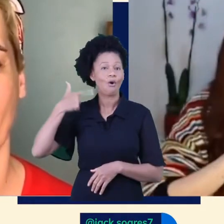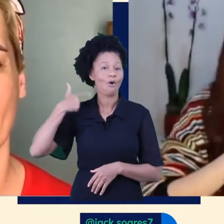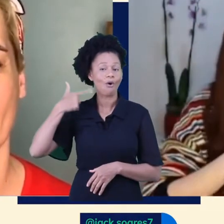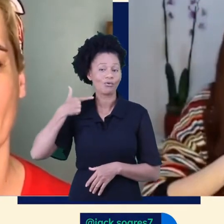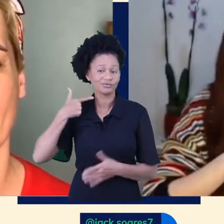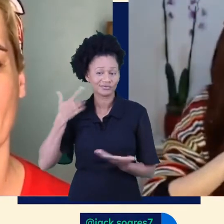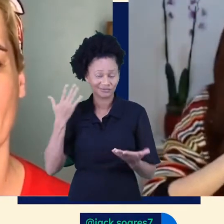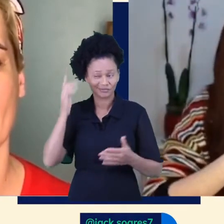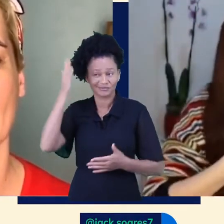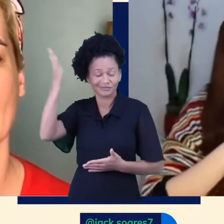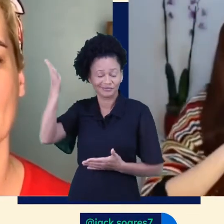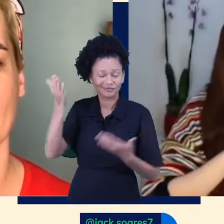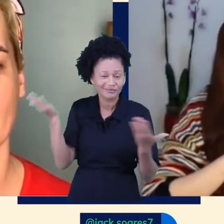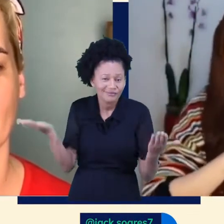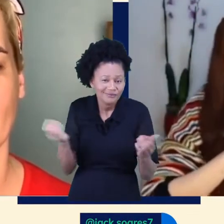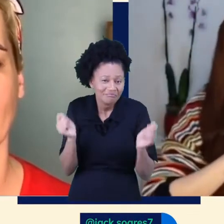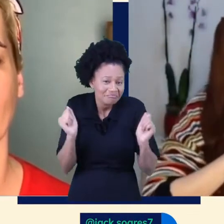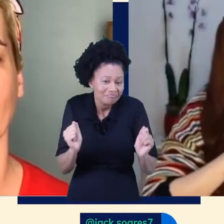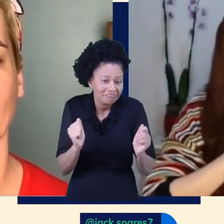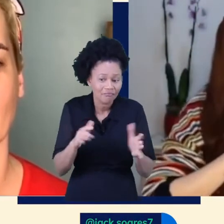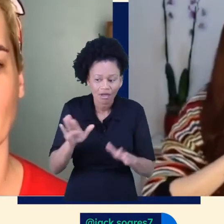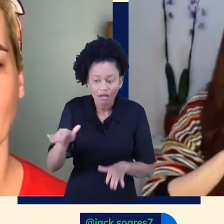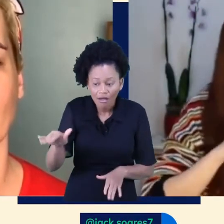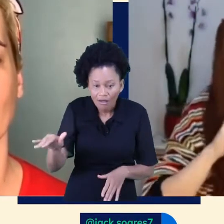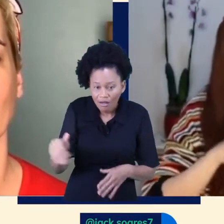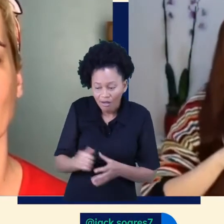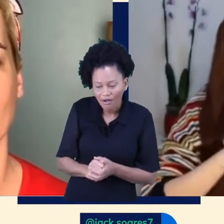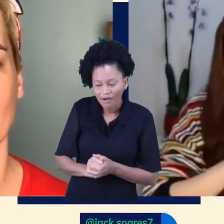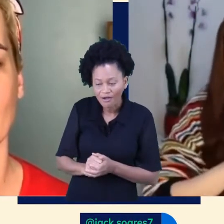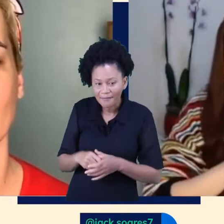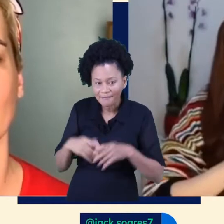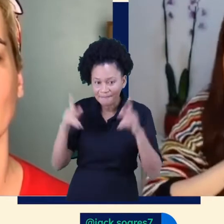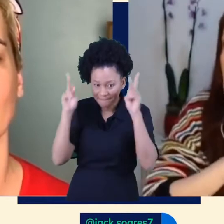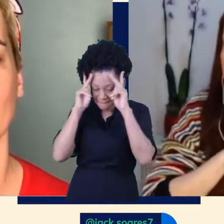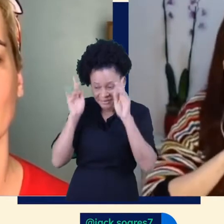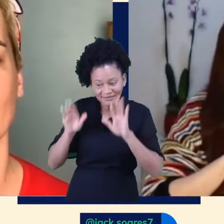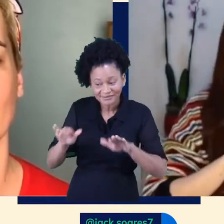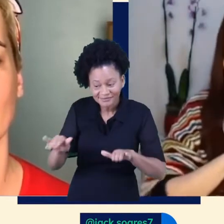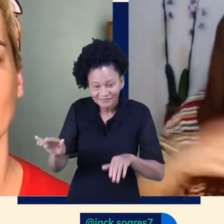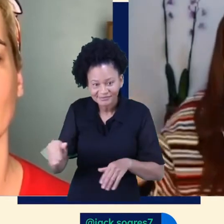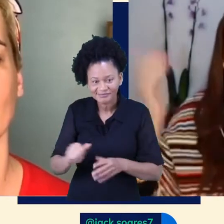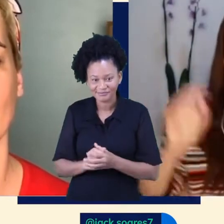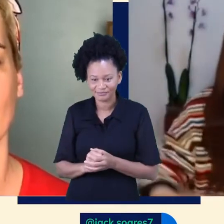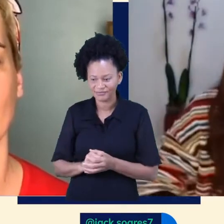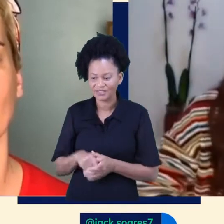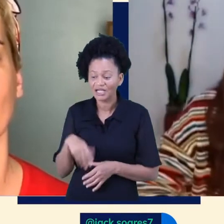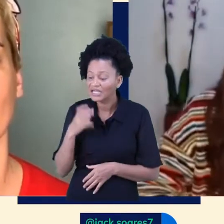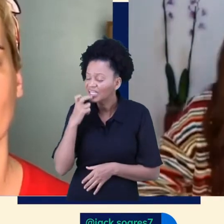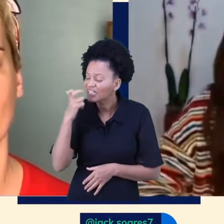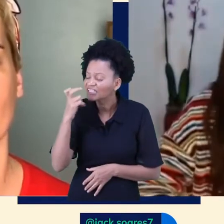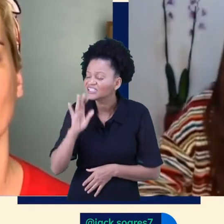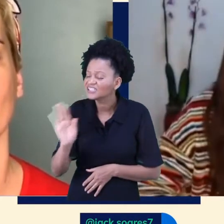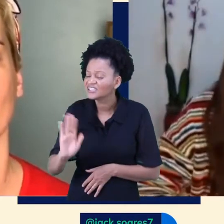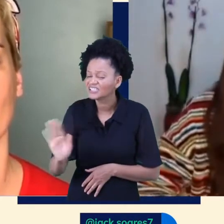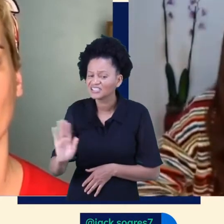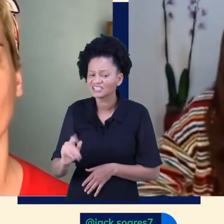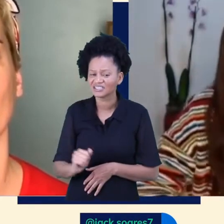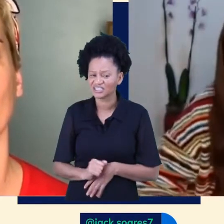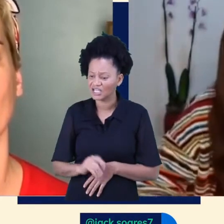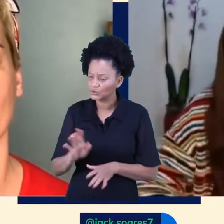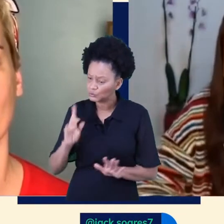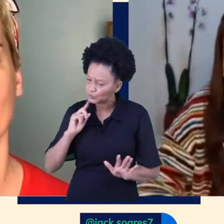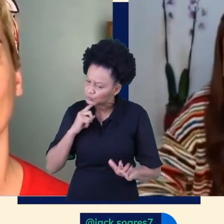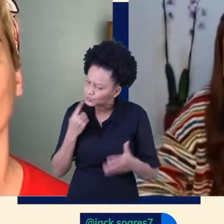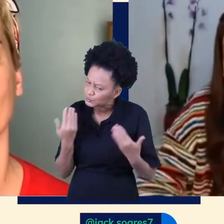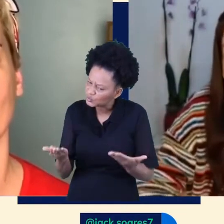você fala, ei, princesinha, não faz assim não. Ei, tá falando muito alto, olha, tá toda suja. Eu tô toda suja, tá